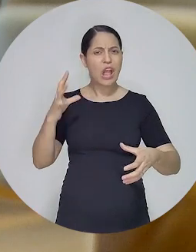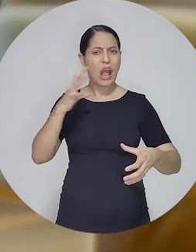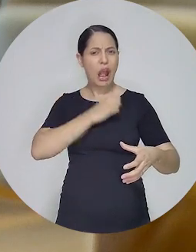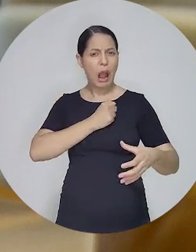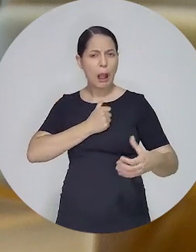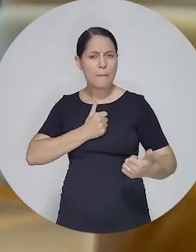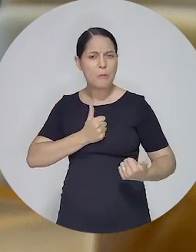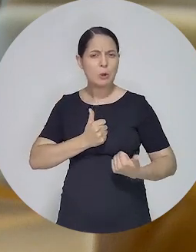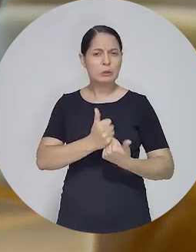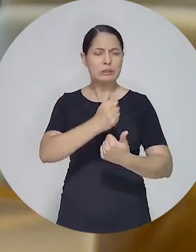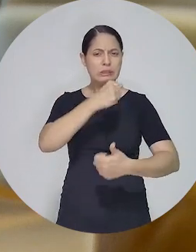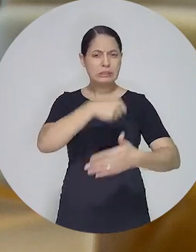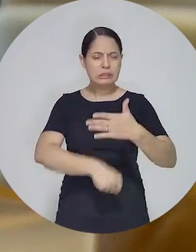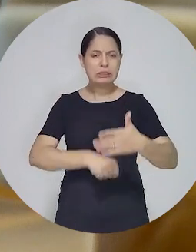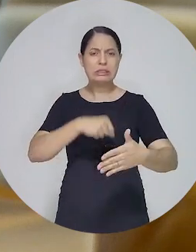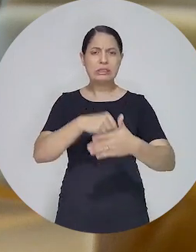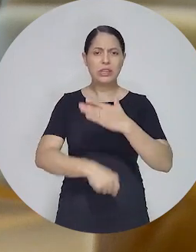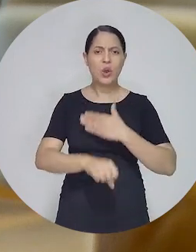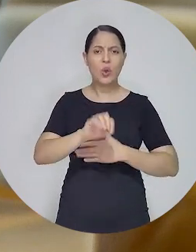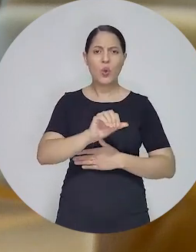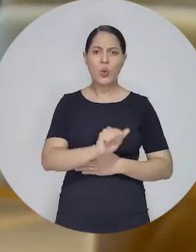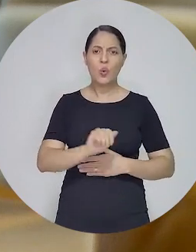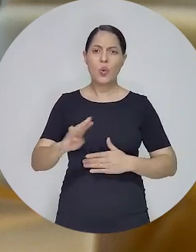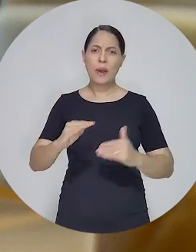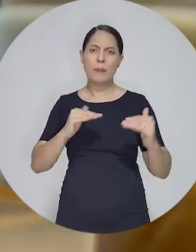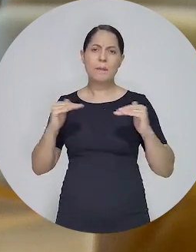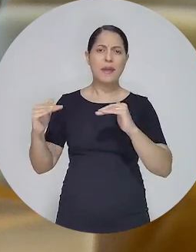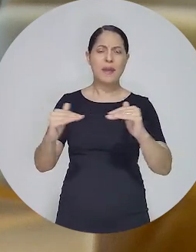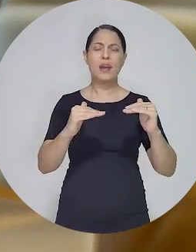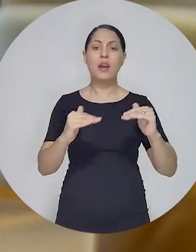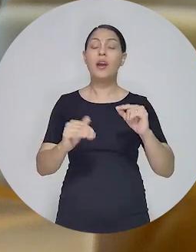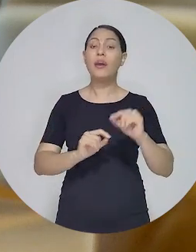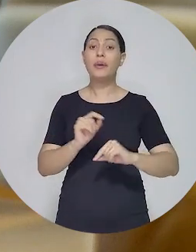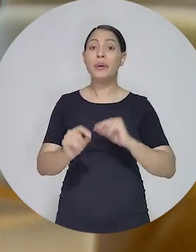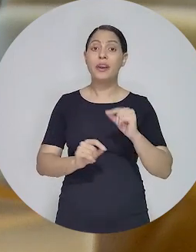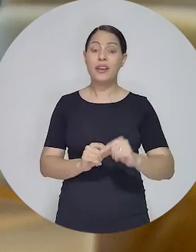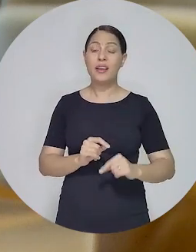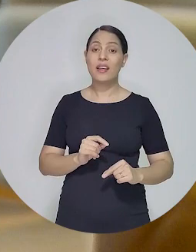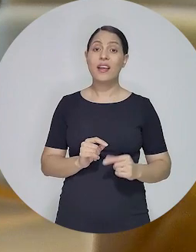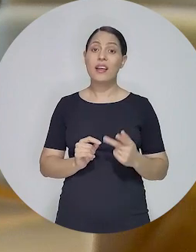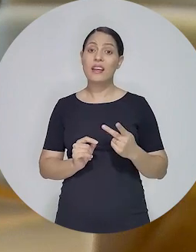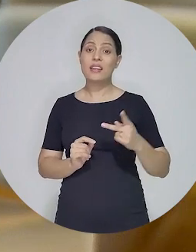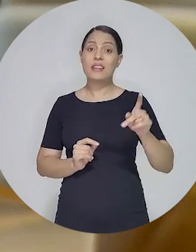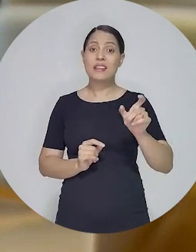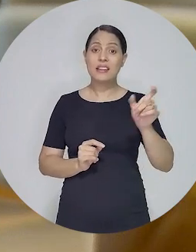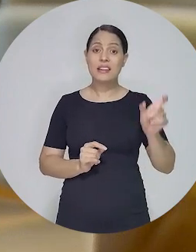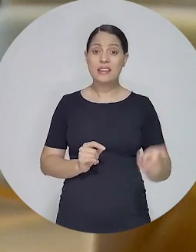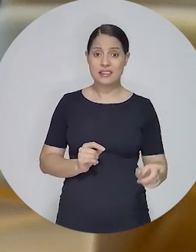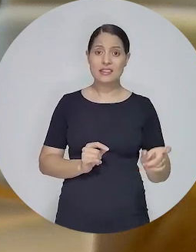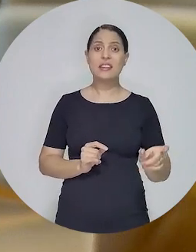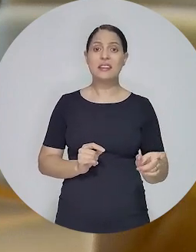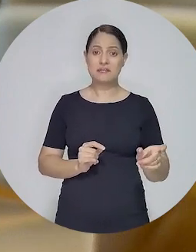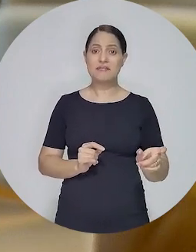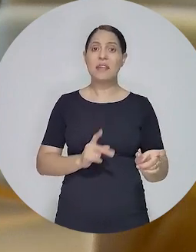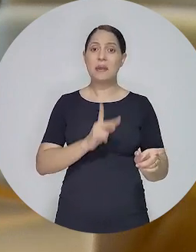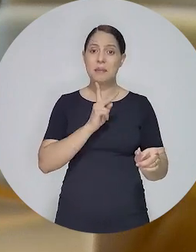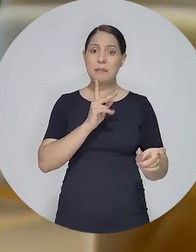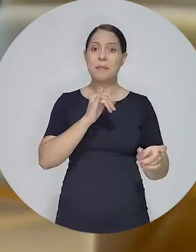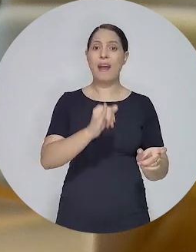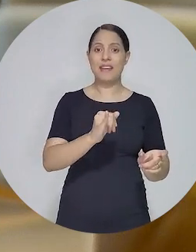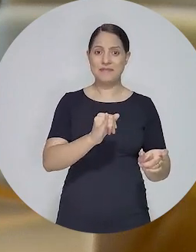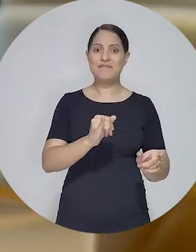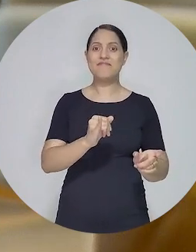à advocacia, de uma OAB mais igualitária, é herança dos ensinamentos, dos princípios e